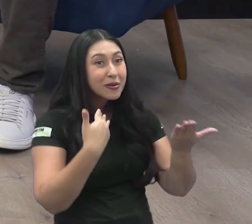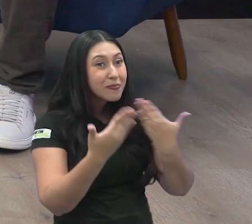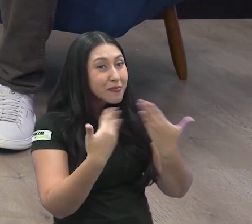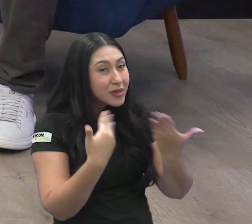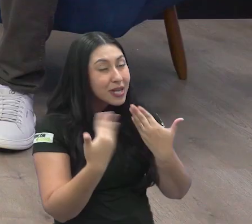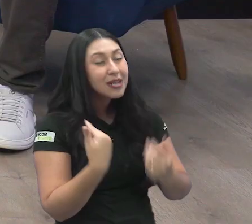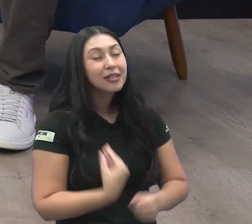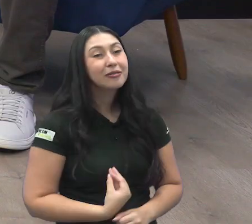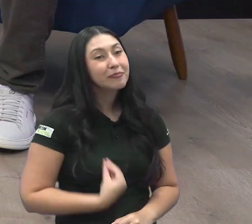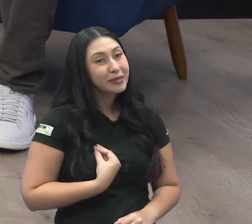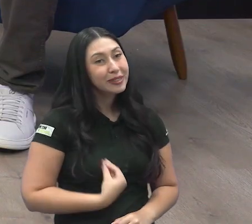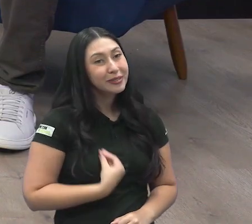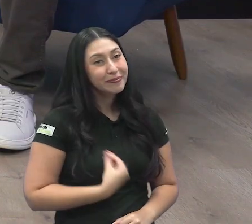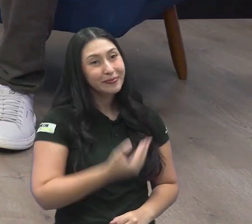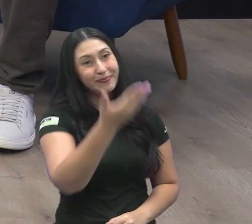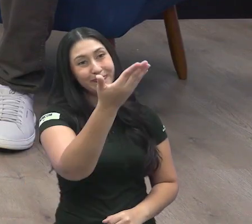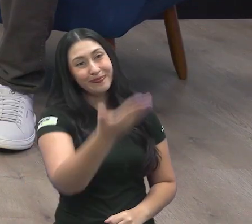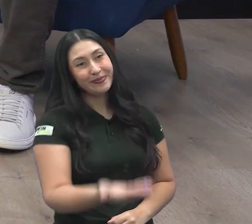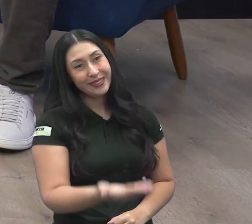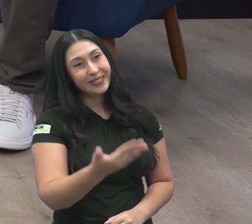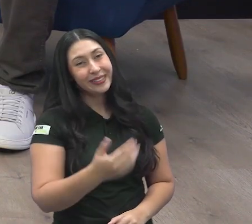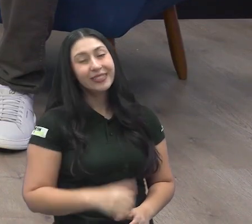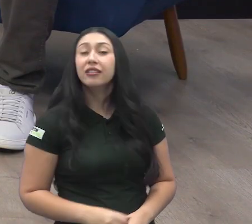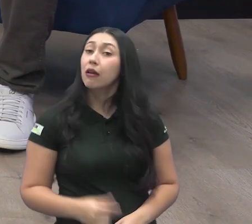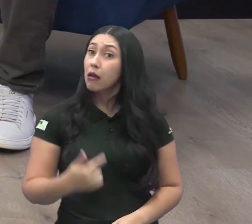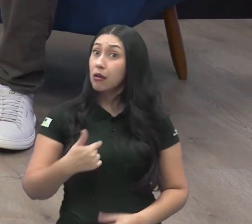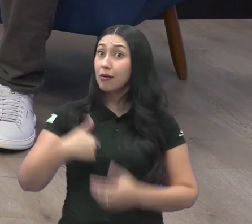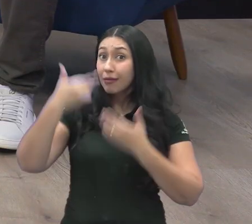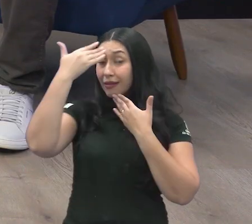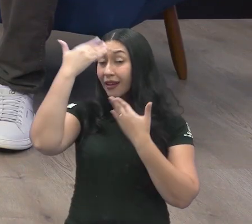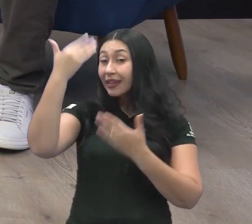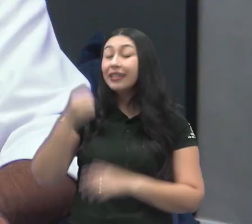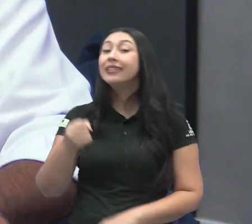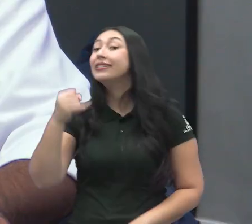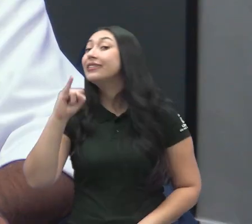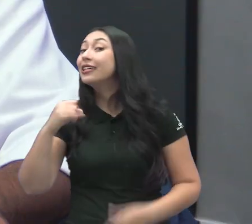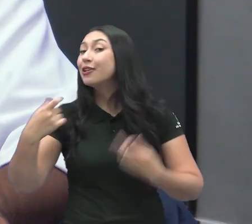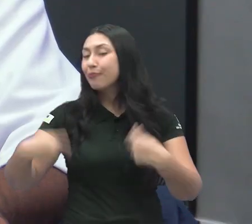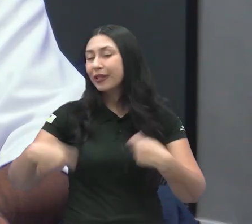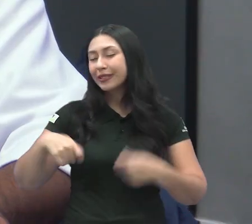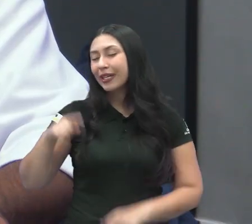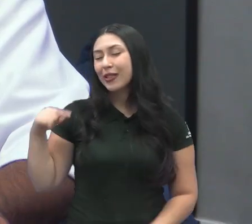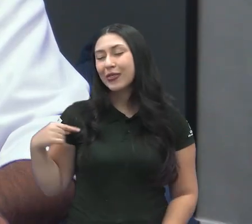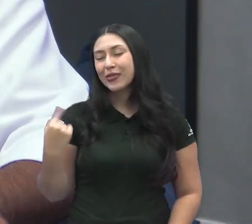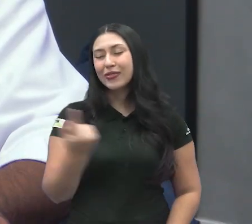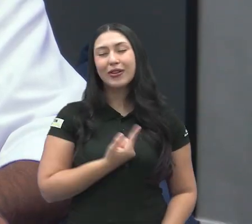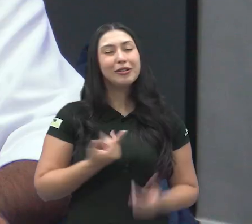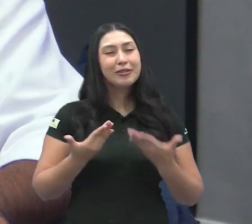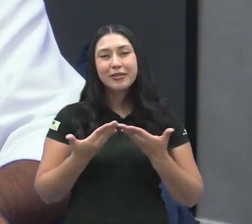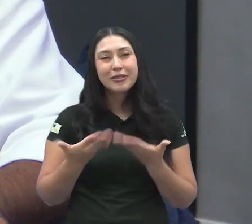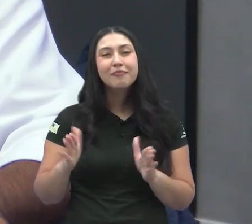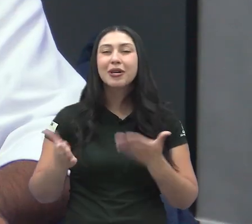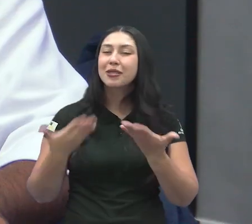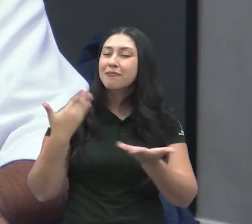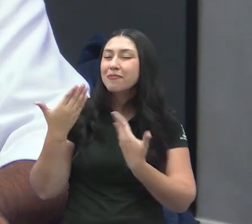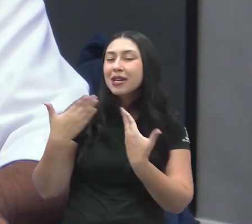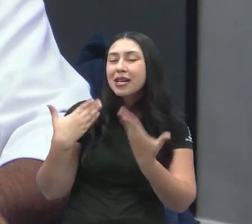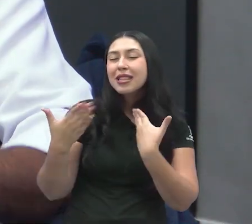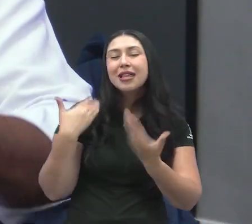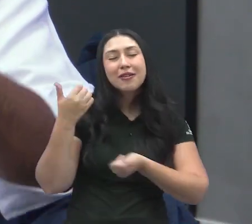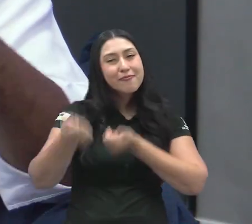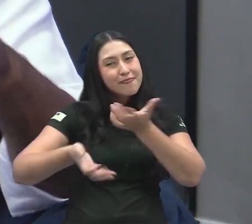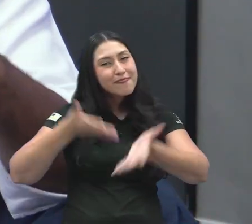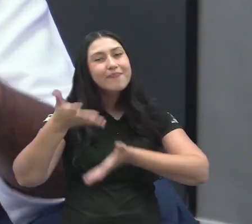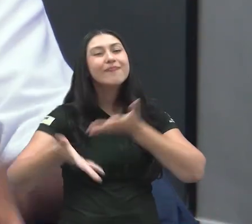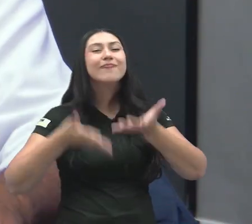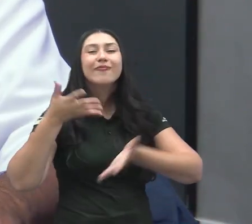pelo bate-papo e pela presença do senhor aqui também com a gente. Eu que agradeço e quando precisar estamos à disposição para falar, né, com